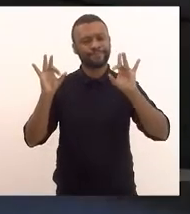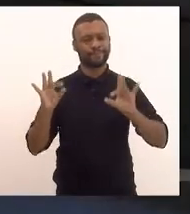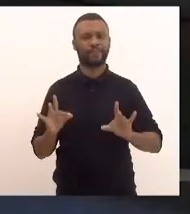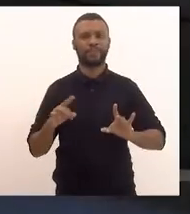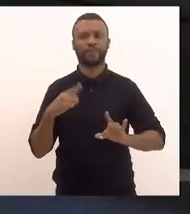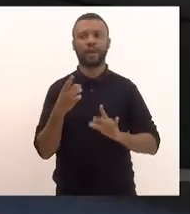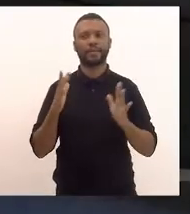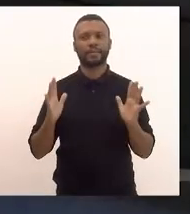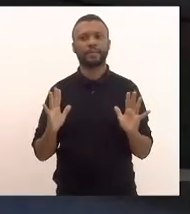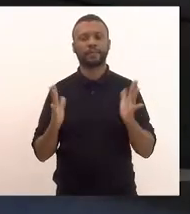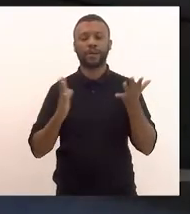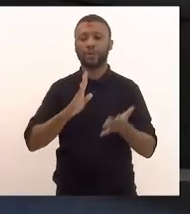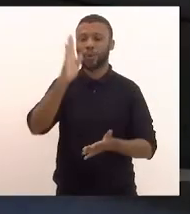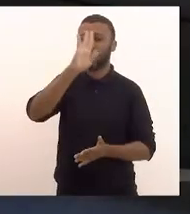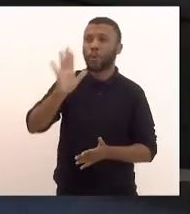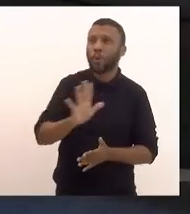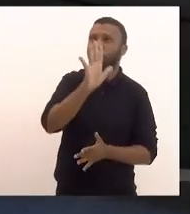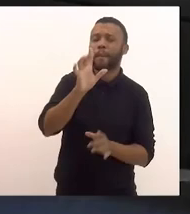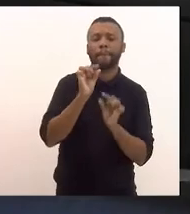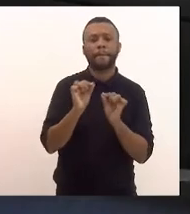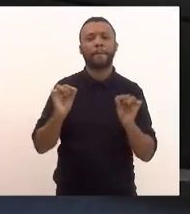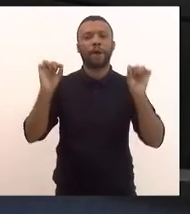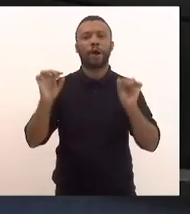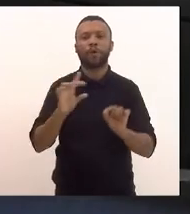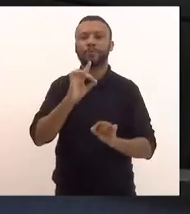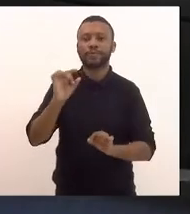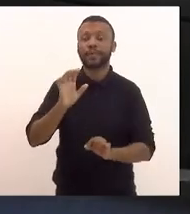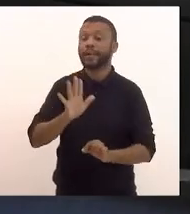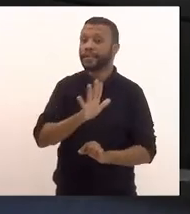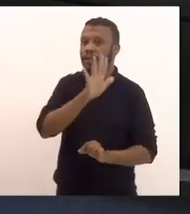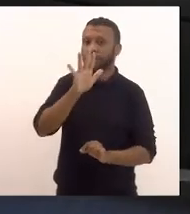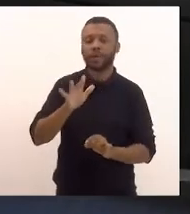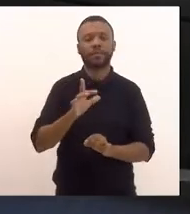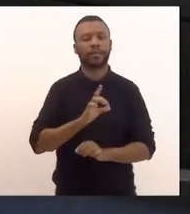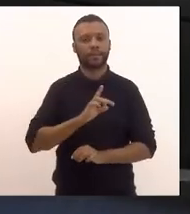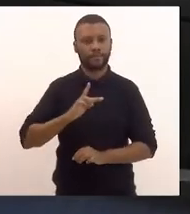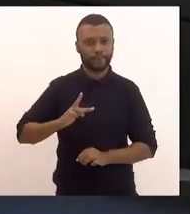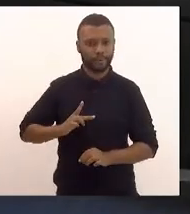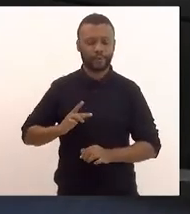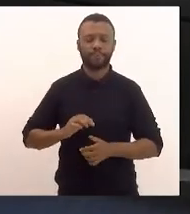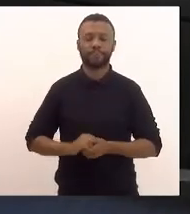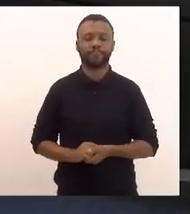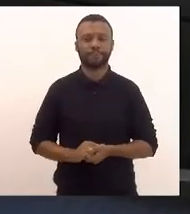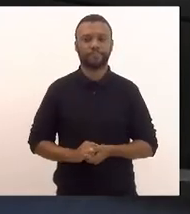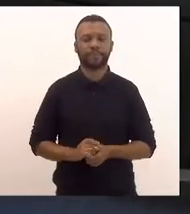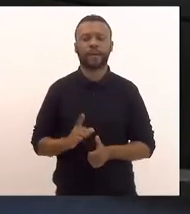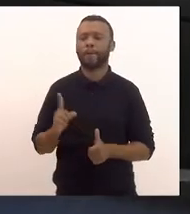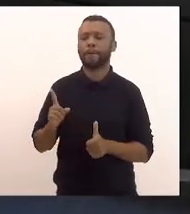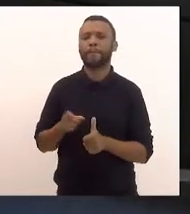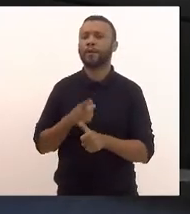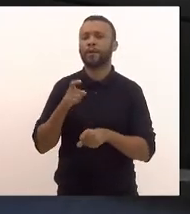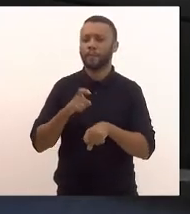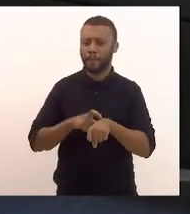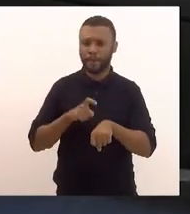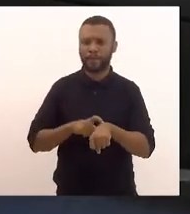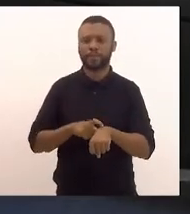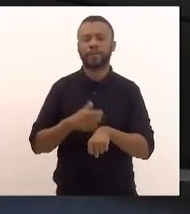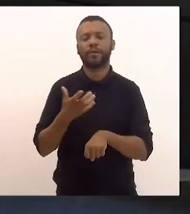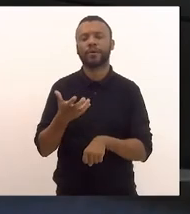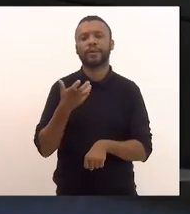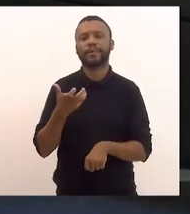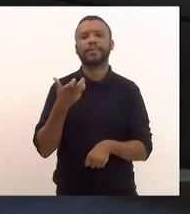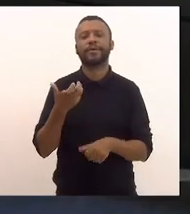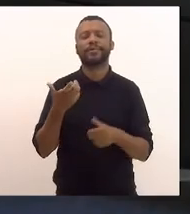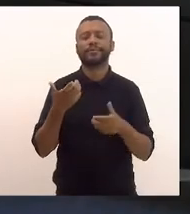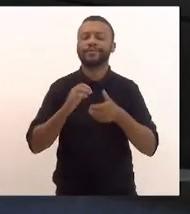celebramos em todo o Brasil o dia nacional da defensoria pública em primeiro lugar gostaria